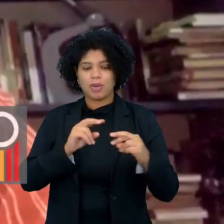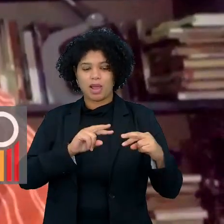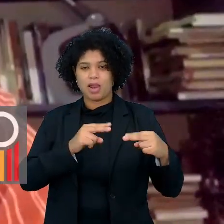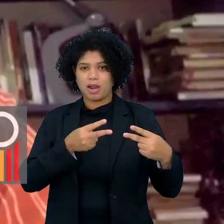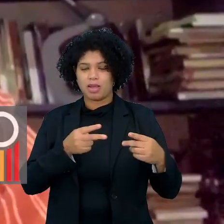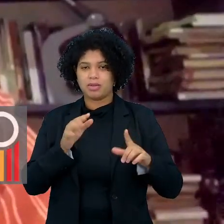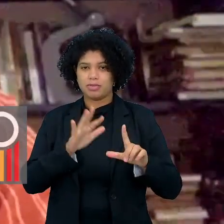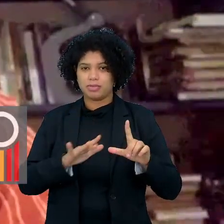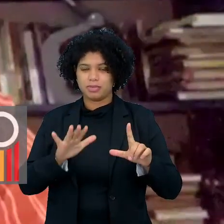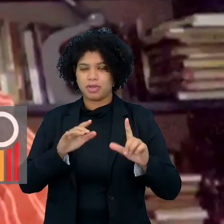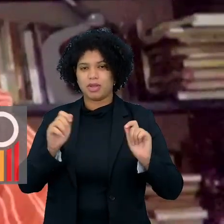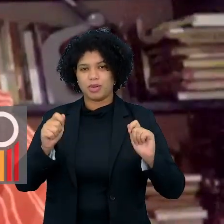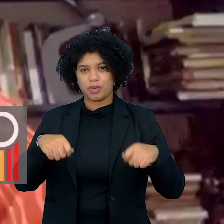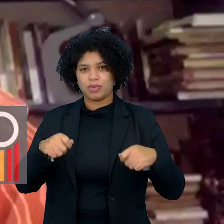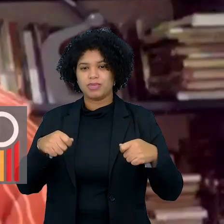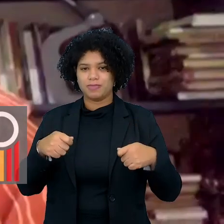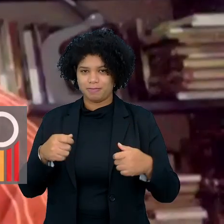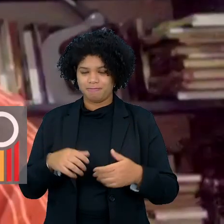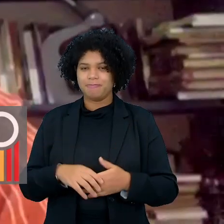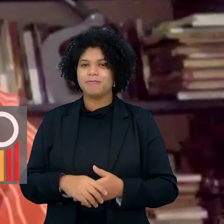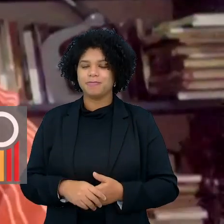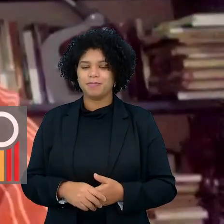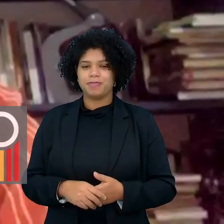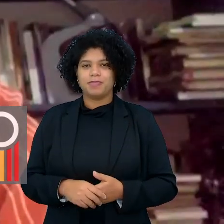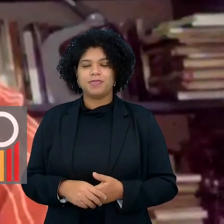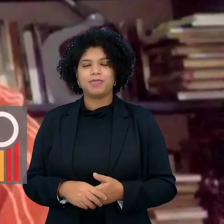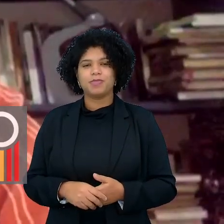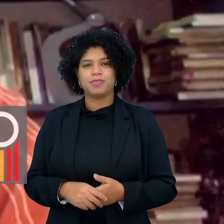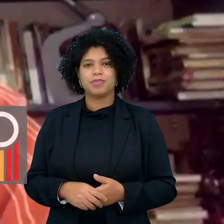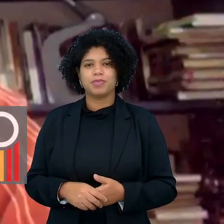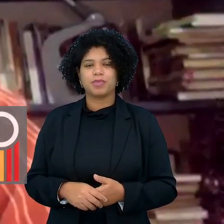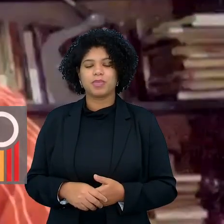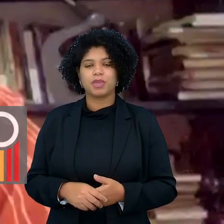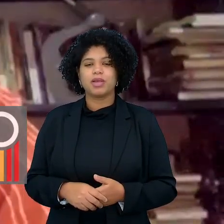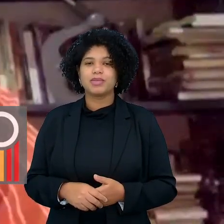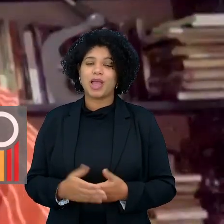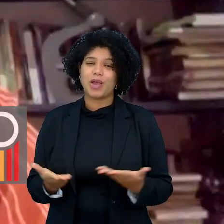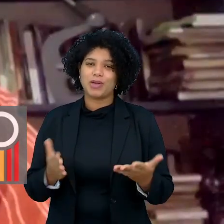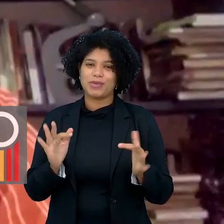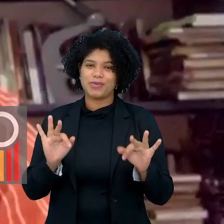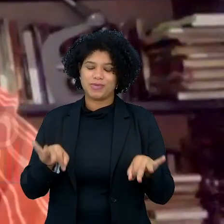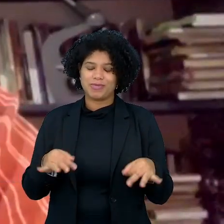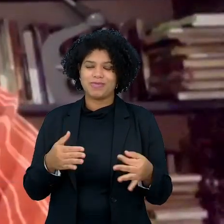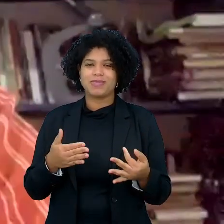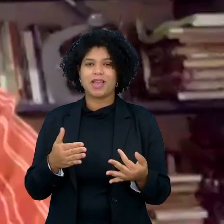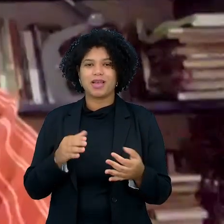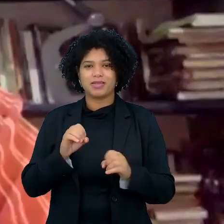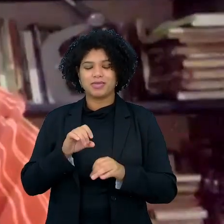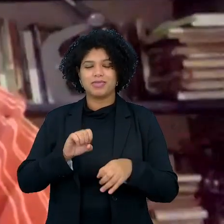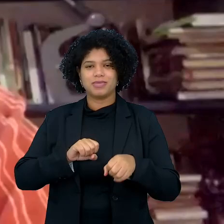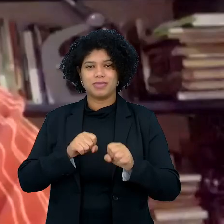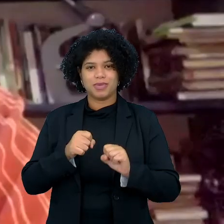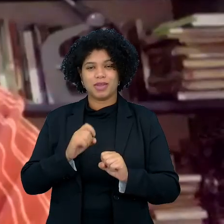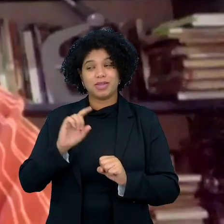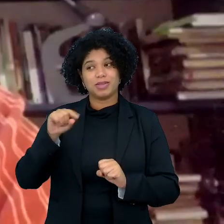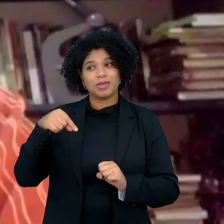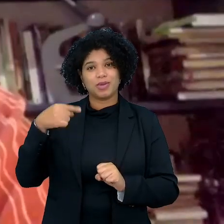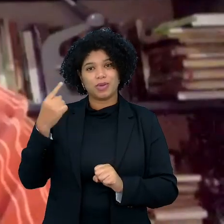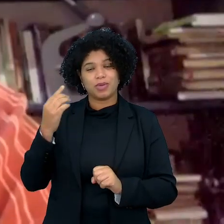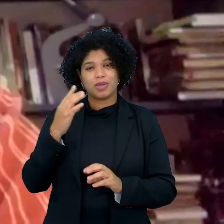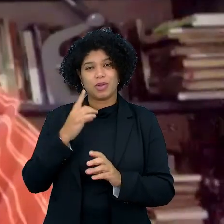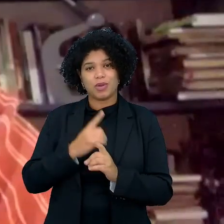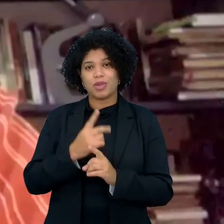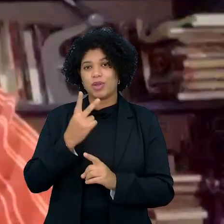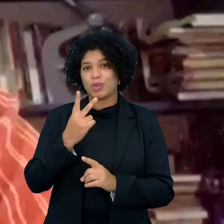nessa tela e que estava na última tela e na anterior. Me despeço de vocês aqui e nos encontramos, então, daqui a